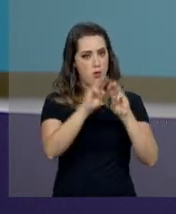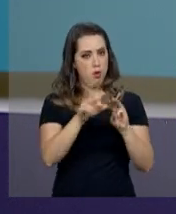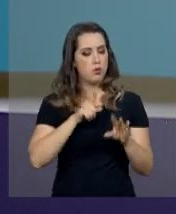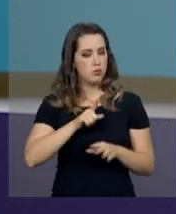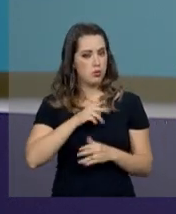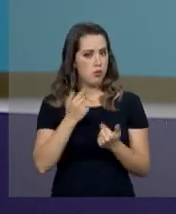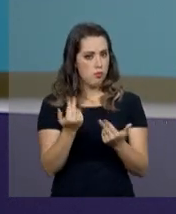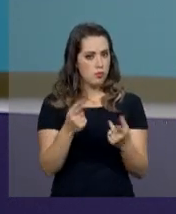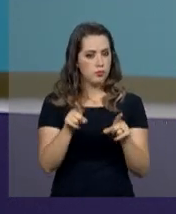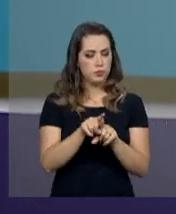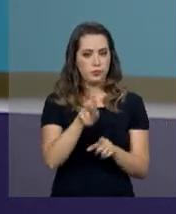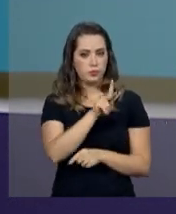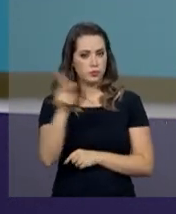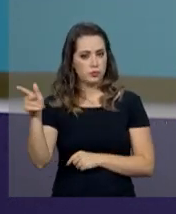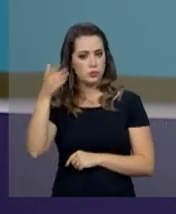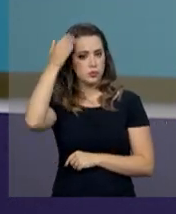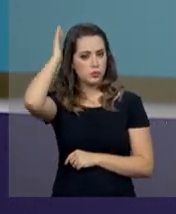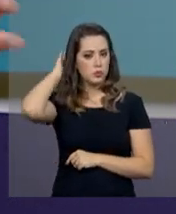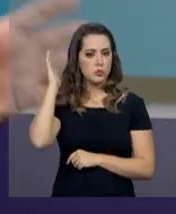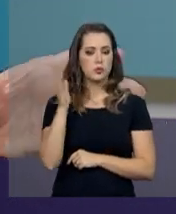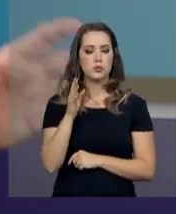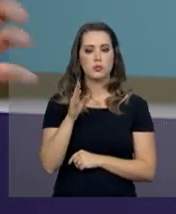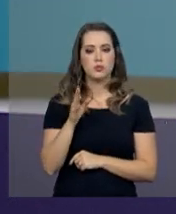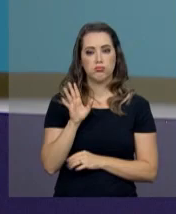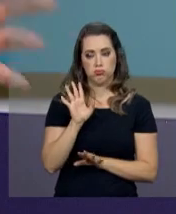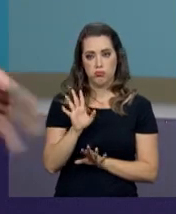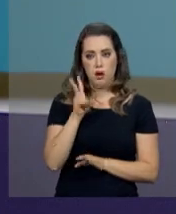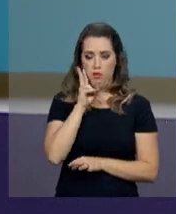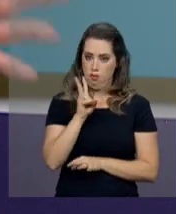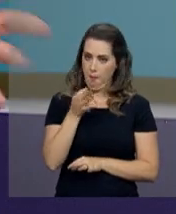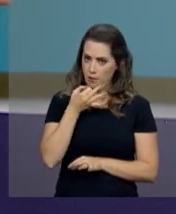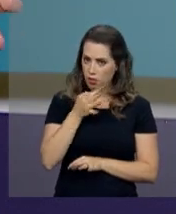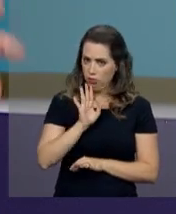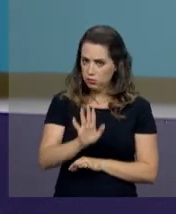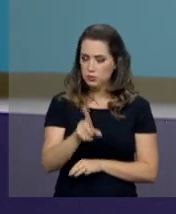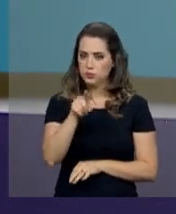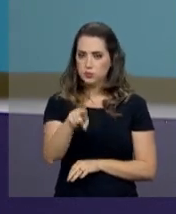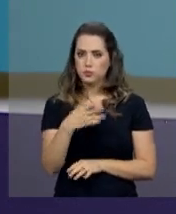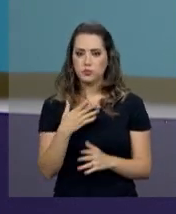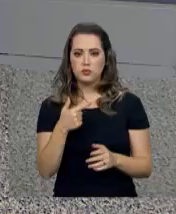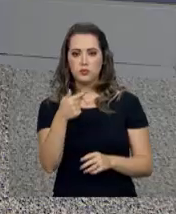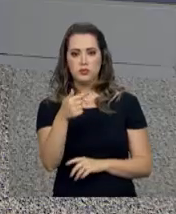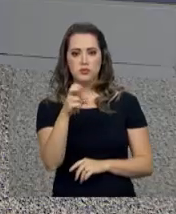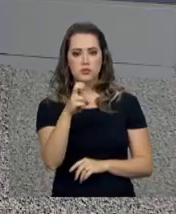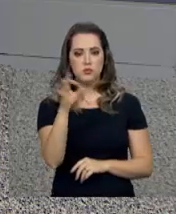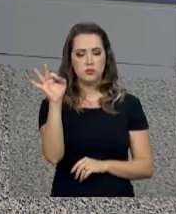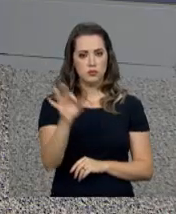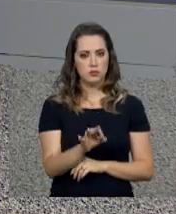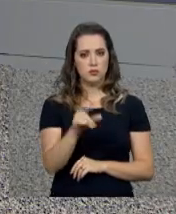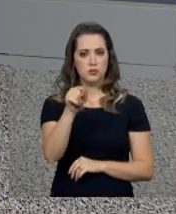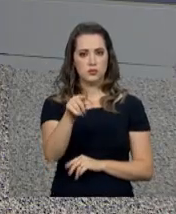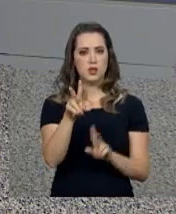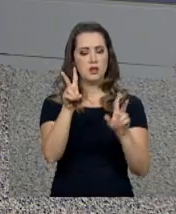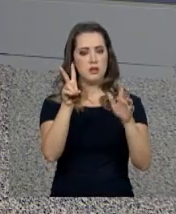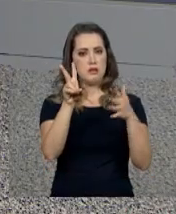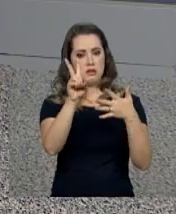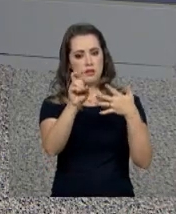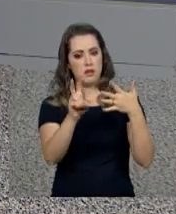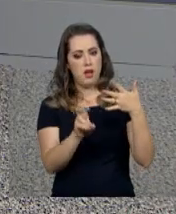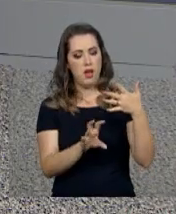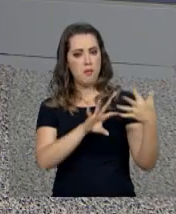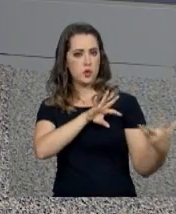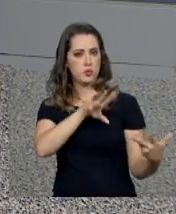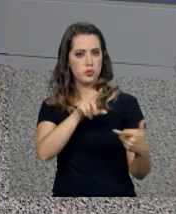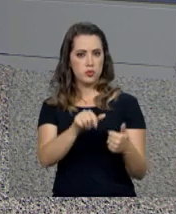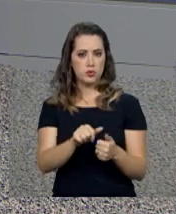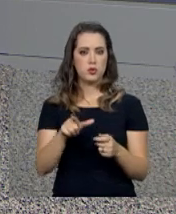ele na minha visão enfocou ali 1 75% de escuros em relação a temas internacionais e também